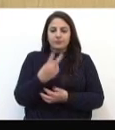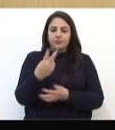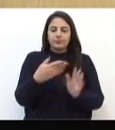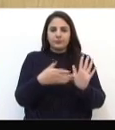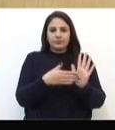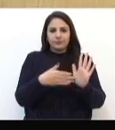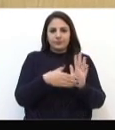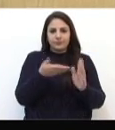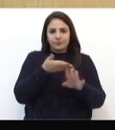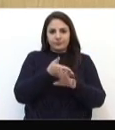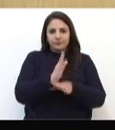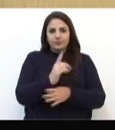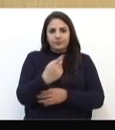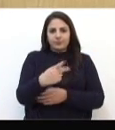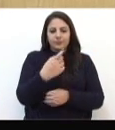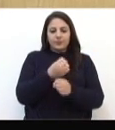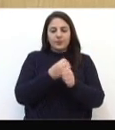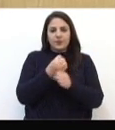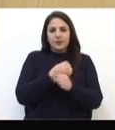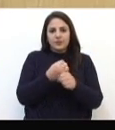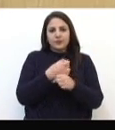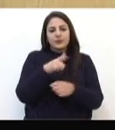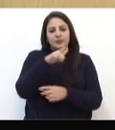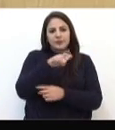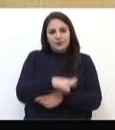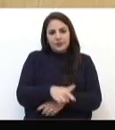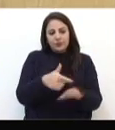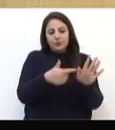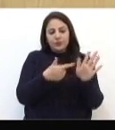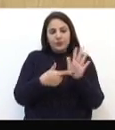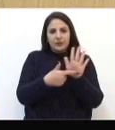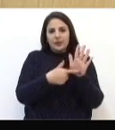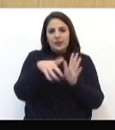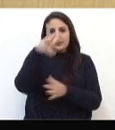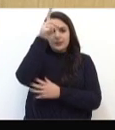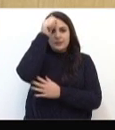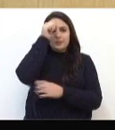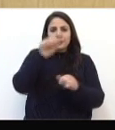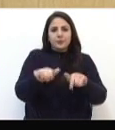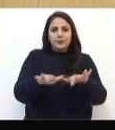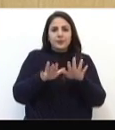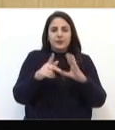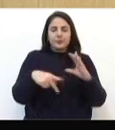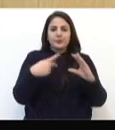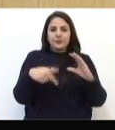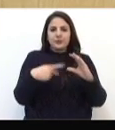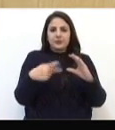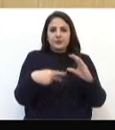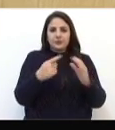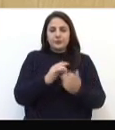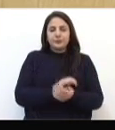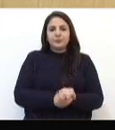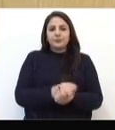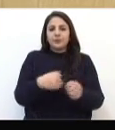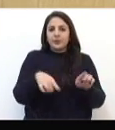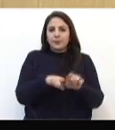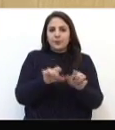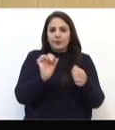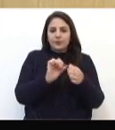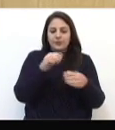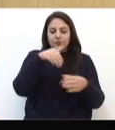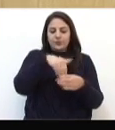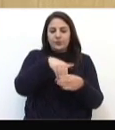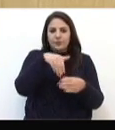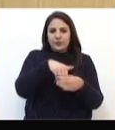Duas proposições aprovadas neste ano serão novamente apreciadas pelo plenário da Câmara de Vereadores. Elas